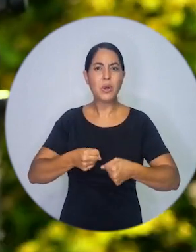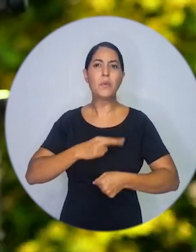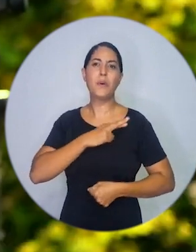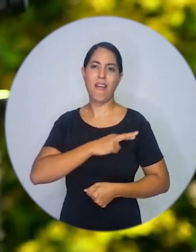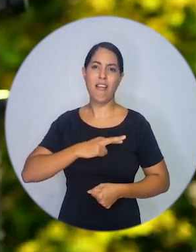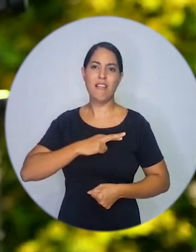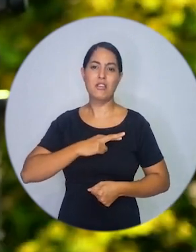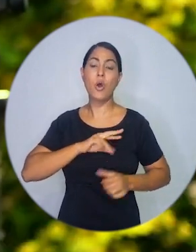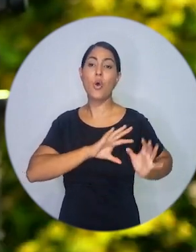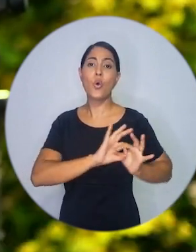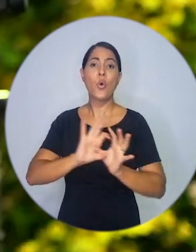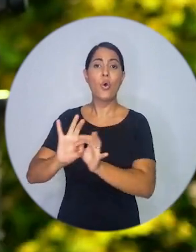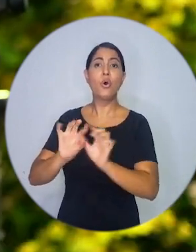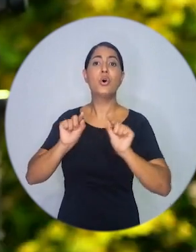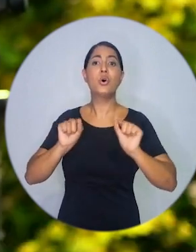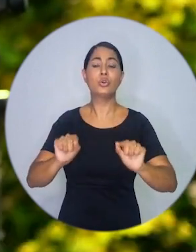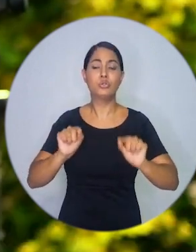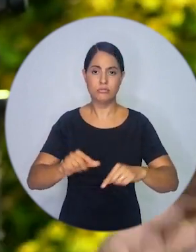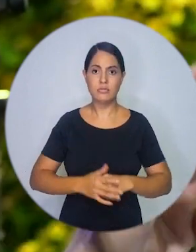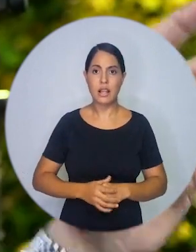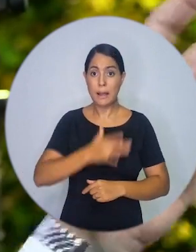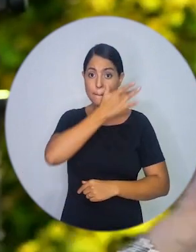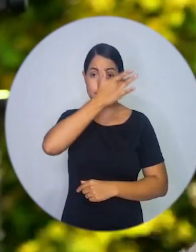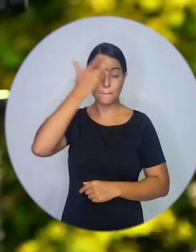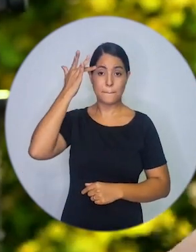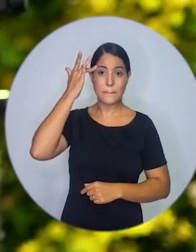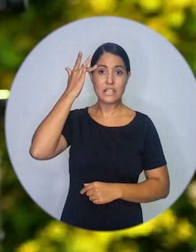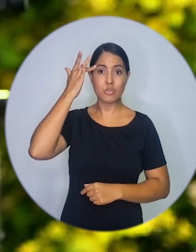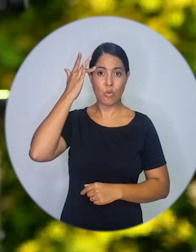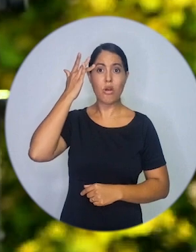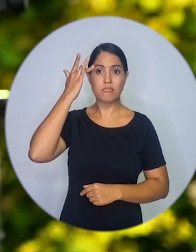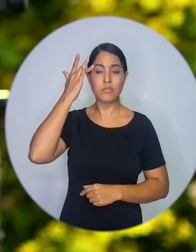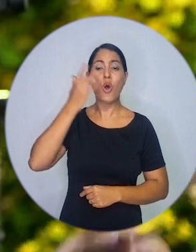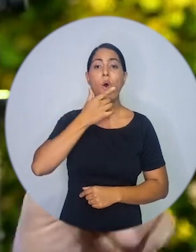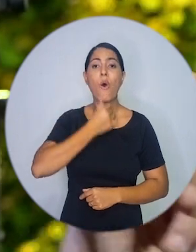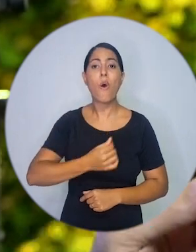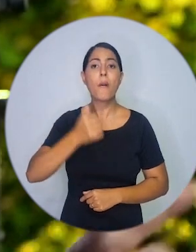biografias são construídas por homens e mulheres que sonharam.